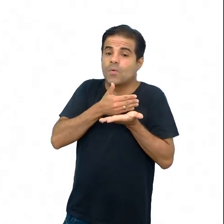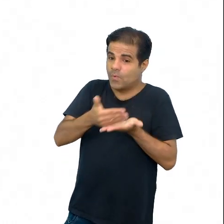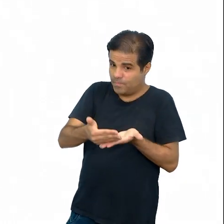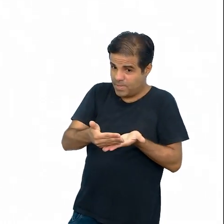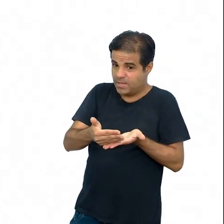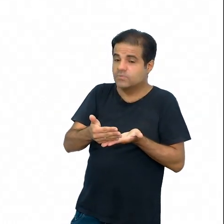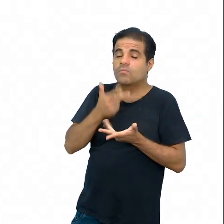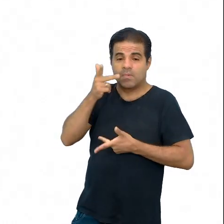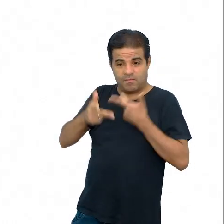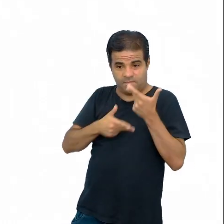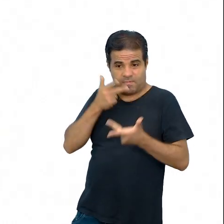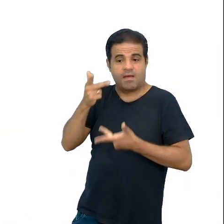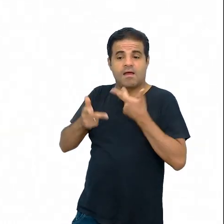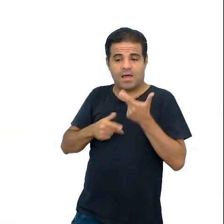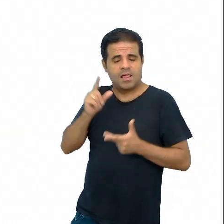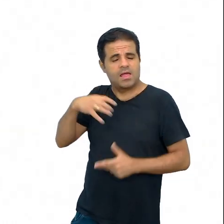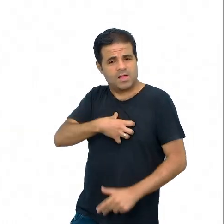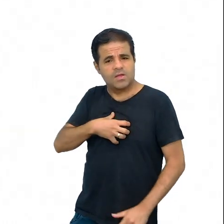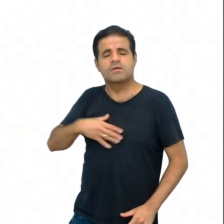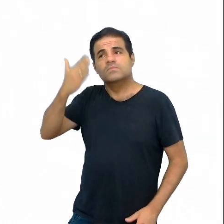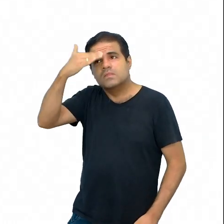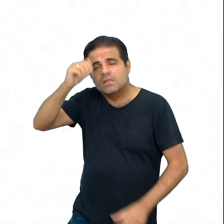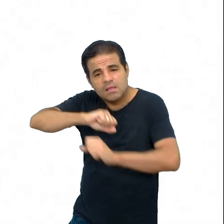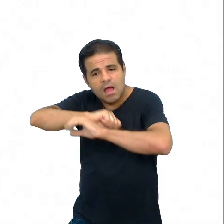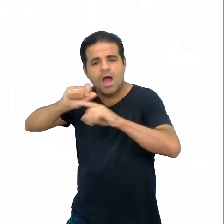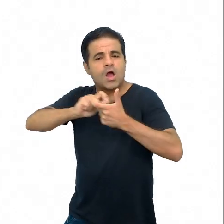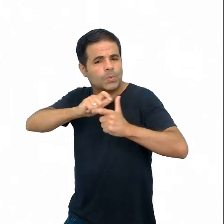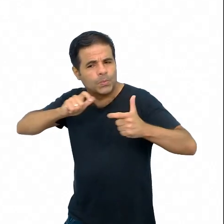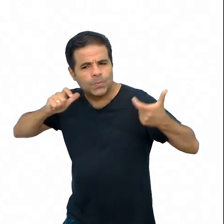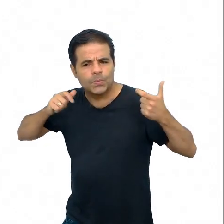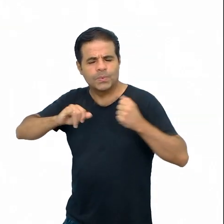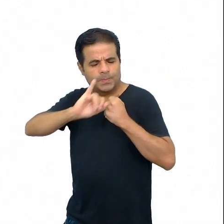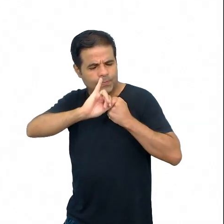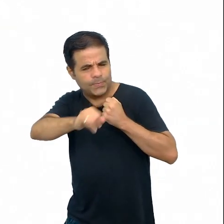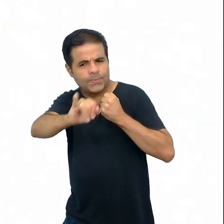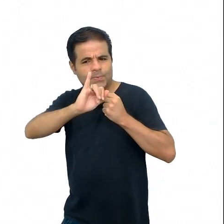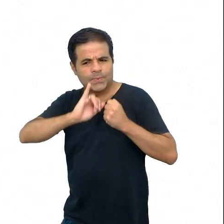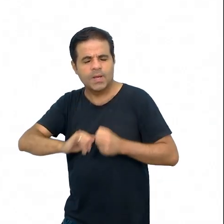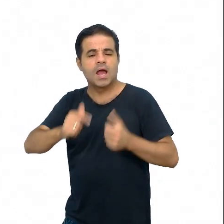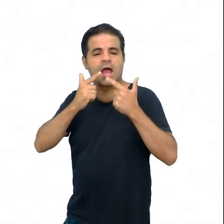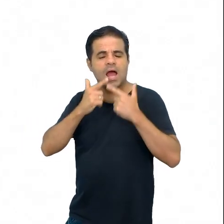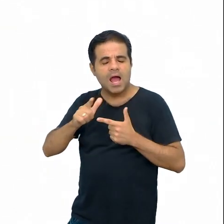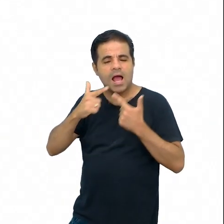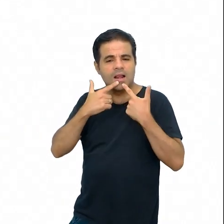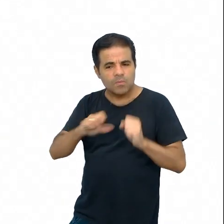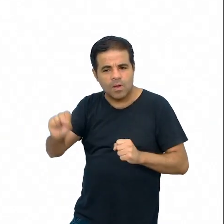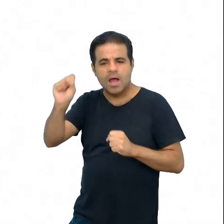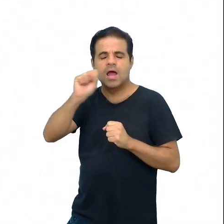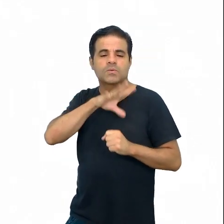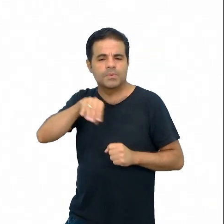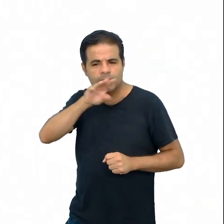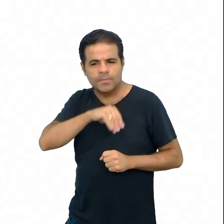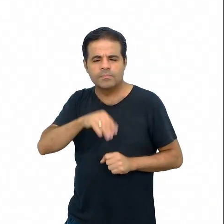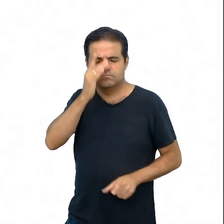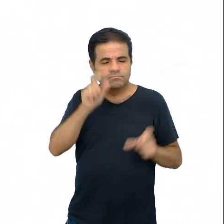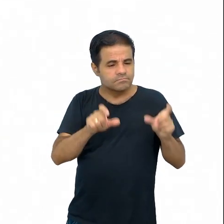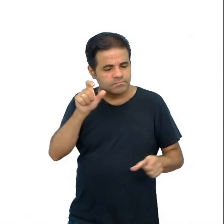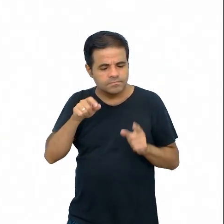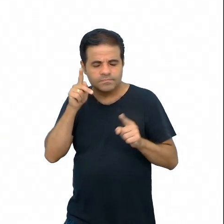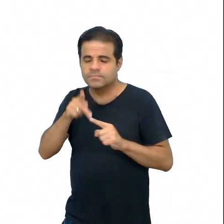com uma fábula, né, de maneira a compreender a estrutura narrativa e a linguagem oral entre as